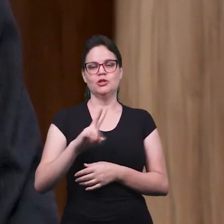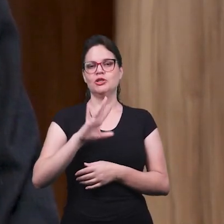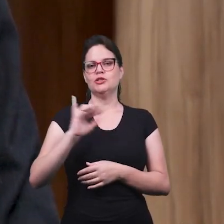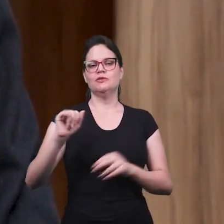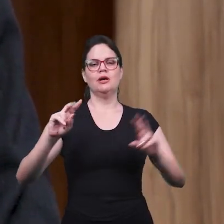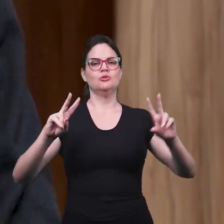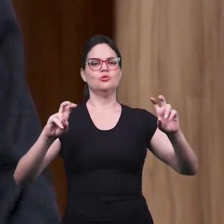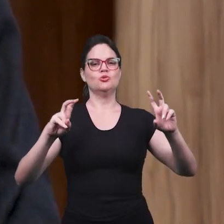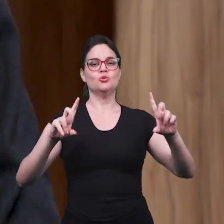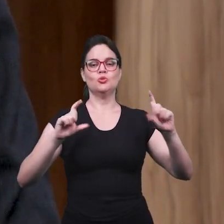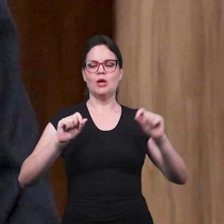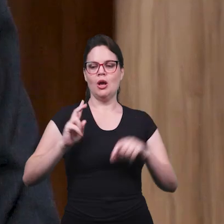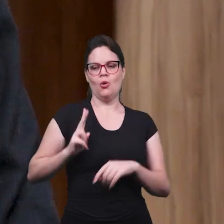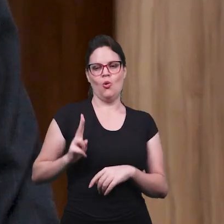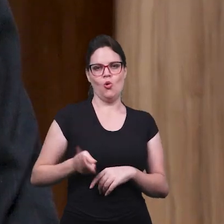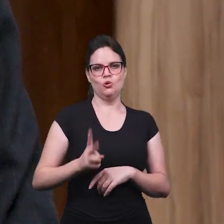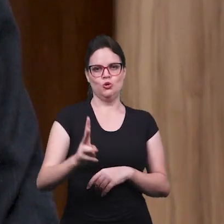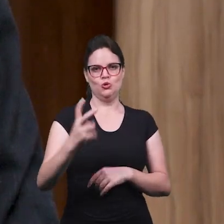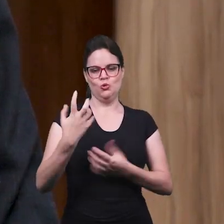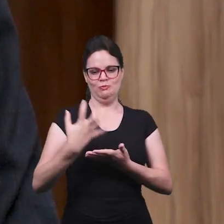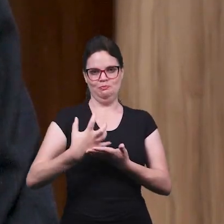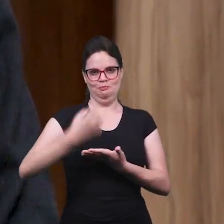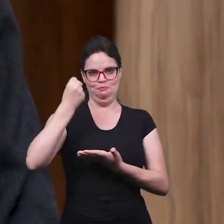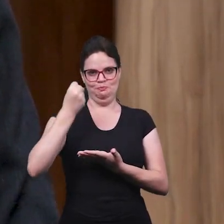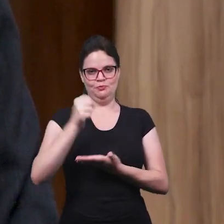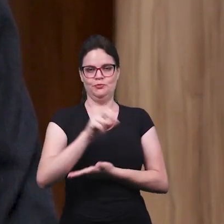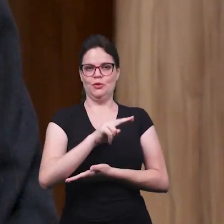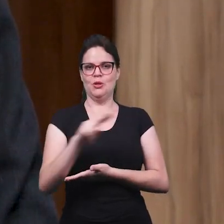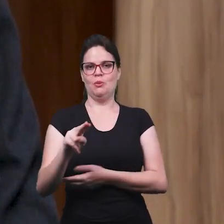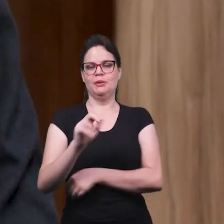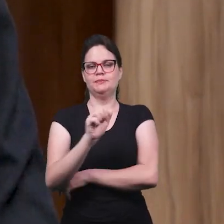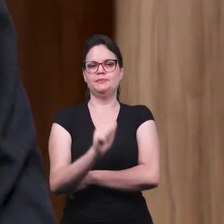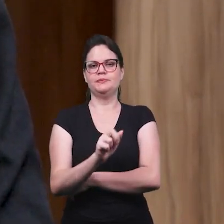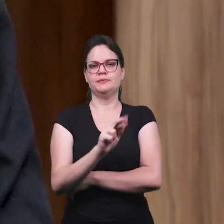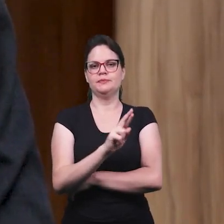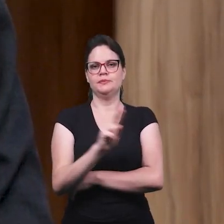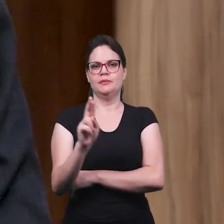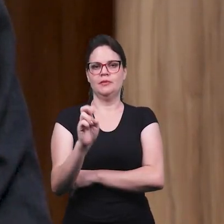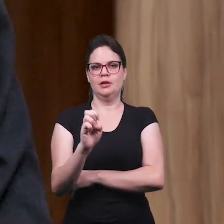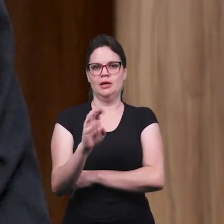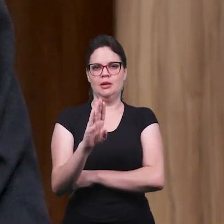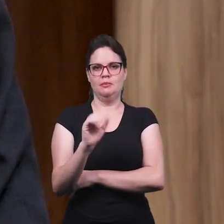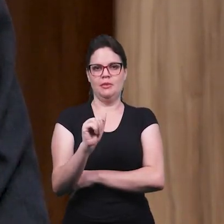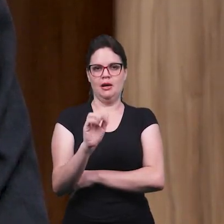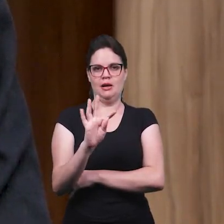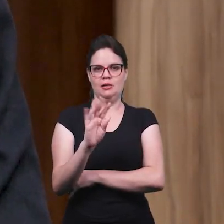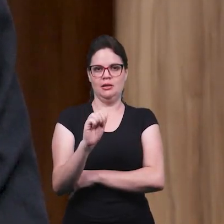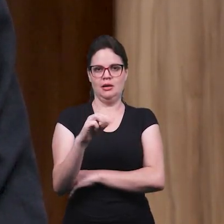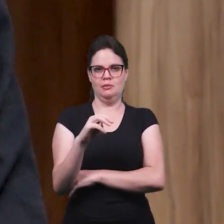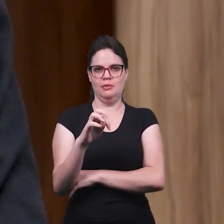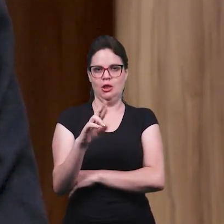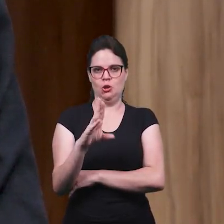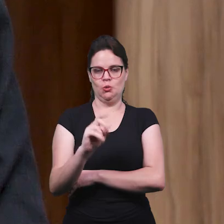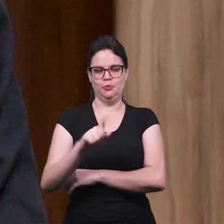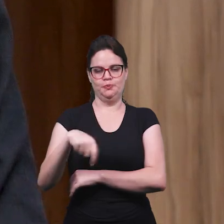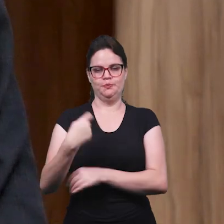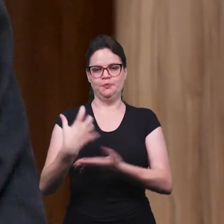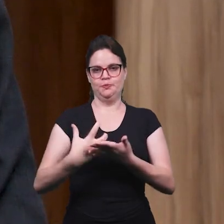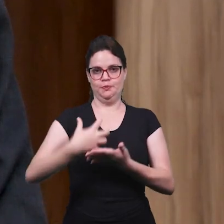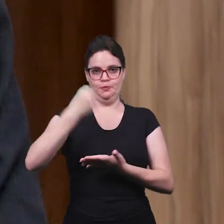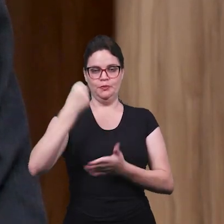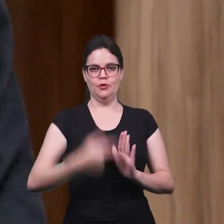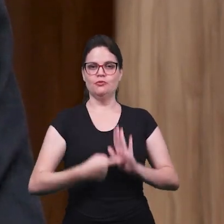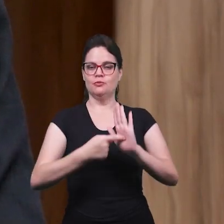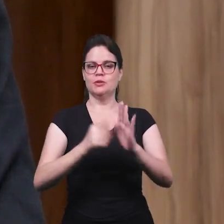a respeito ainda do arrebatamento. Nós falaremos aqui ainda a respeito de alguns sinais